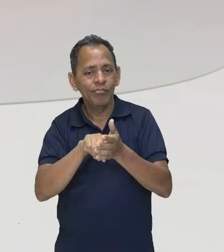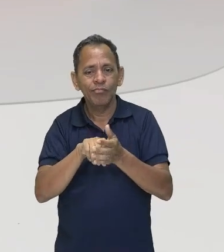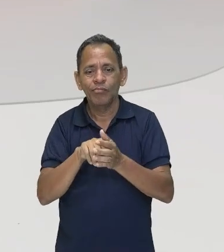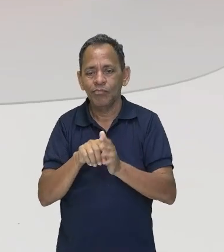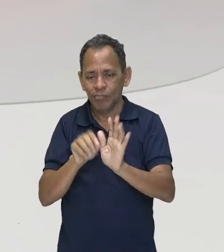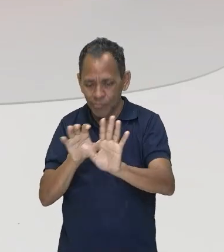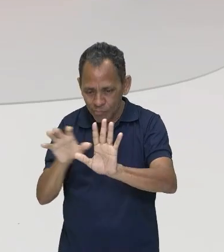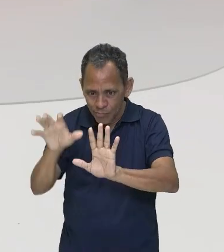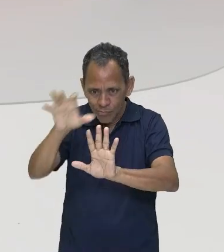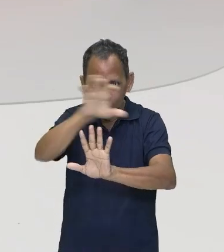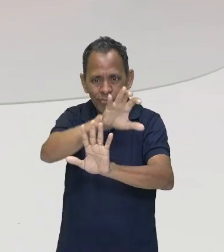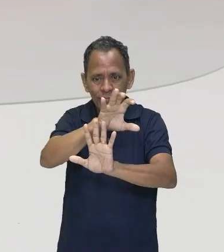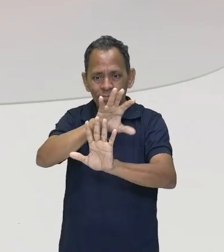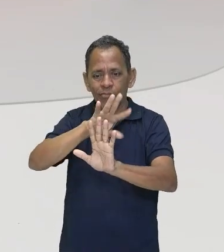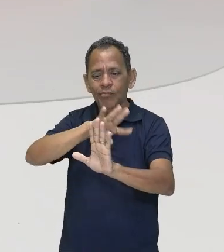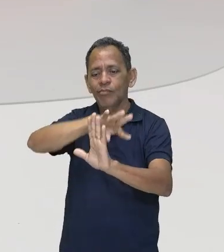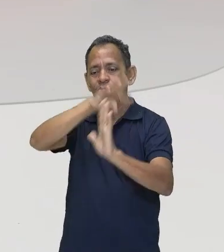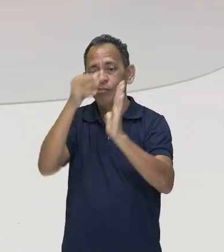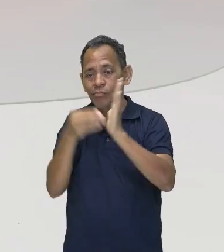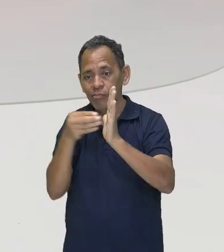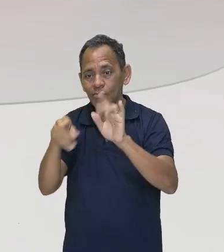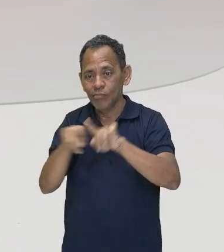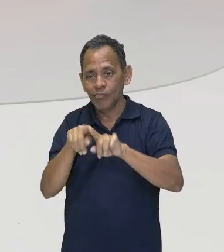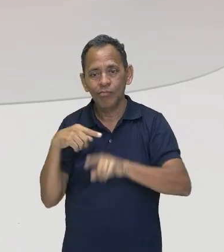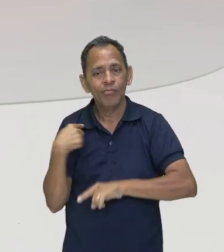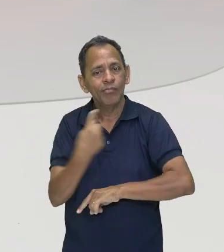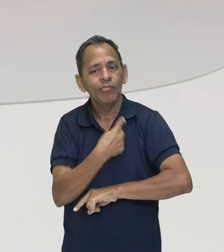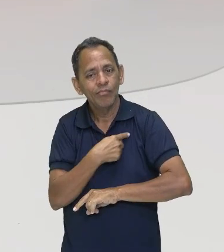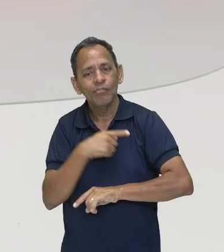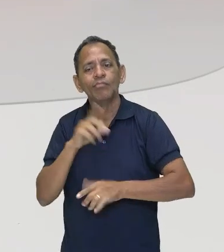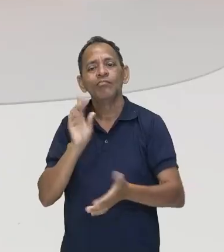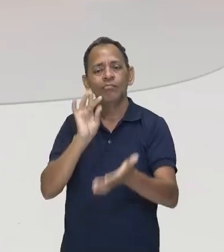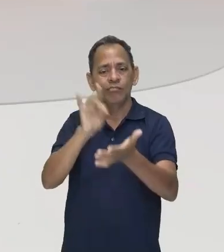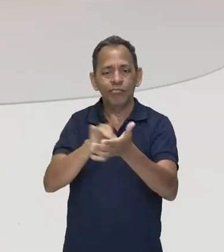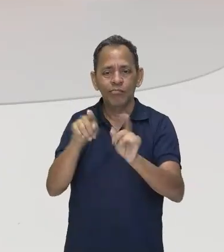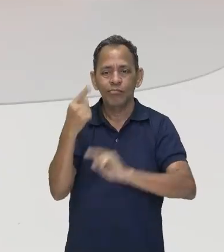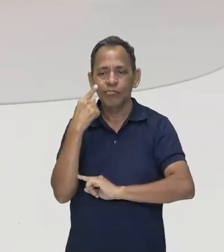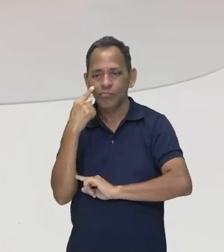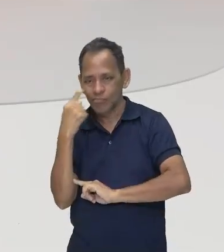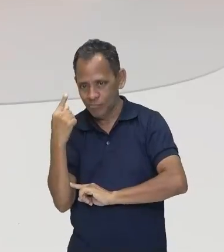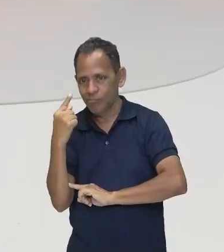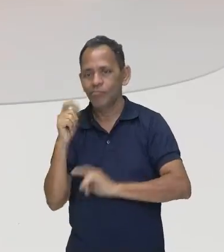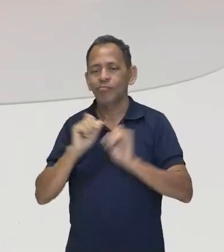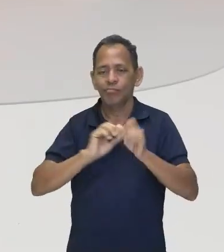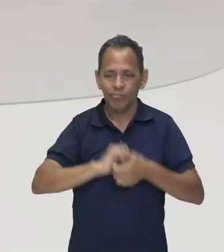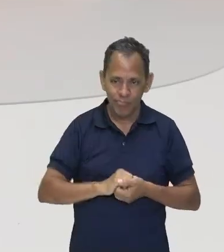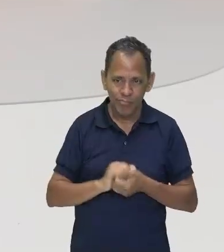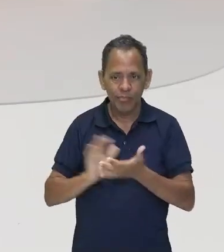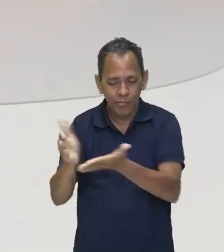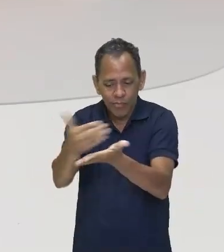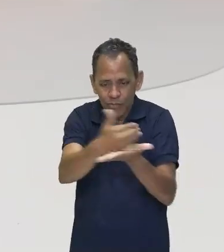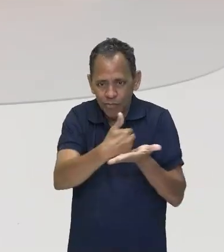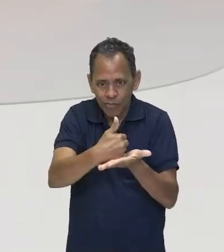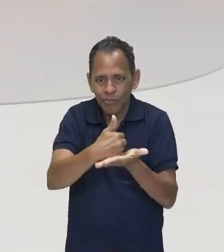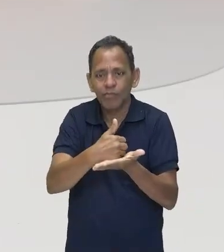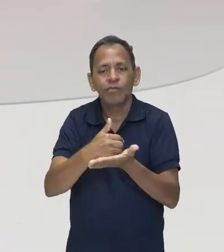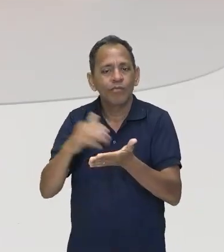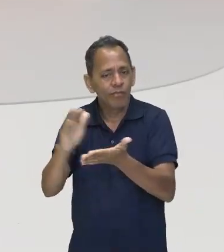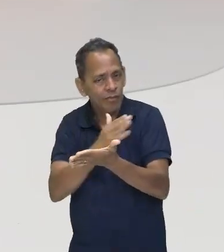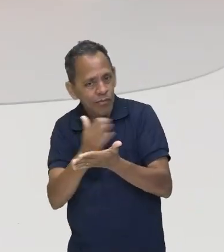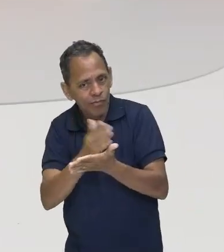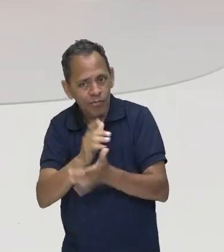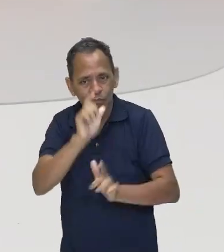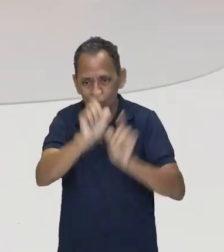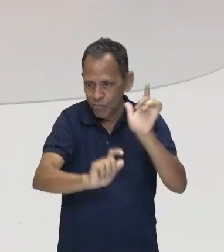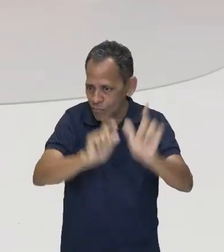região amazônica, onde nós, inclusive, vamos observar a concentração de alguns desses povos e verificando as características,